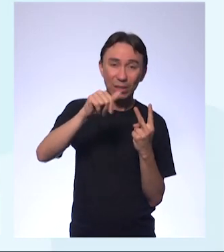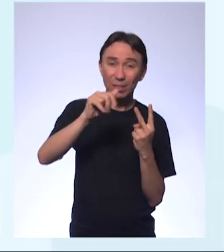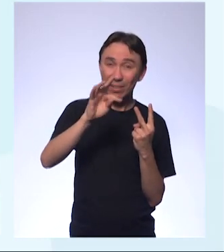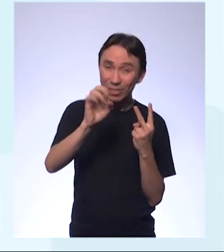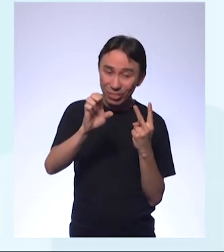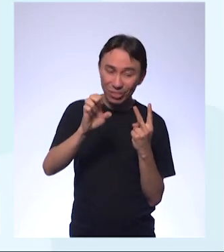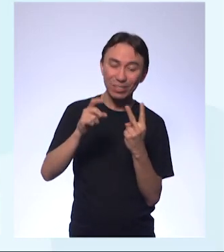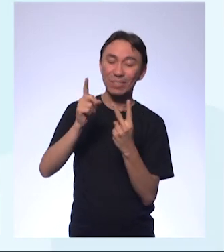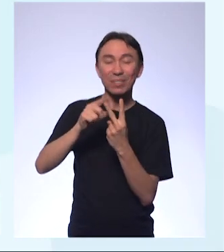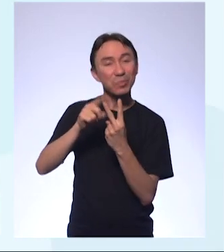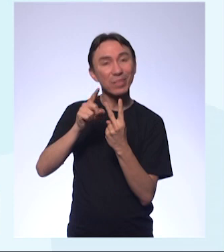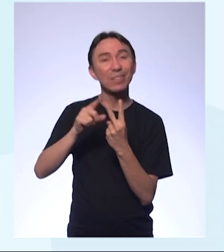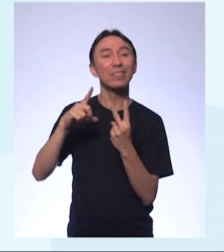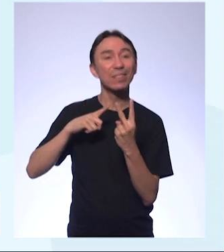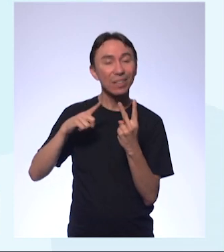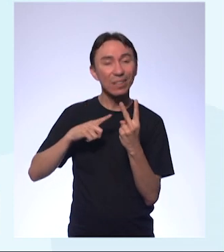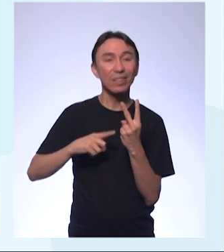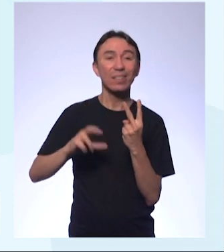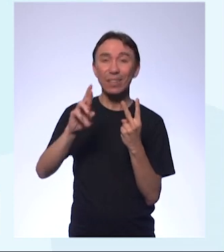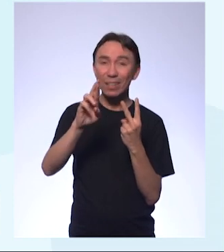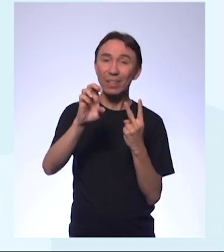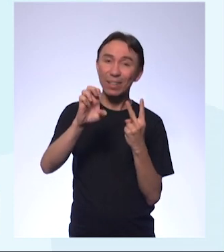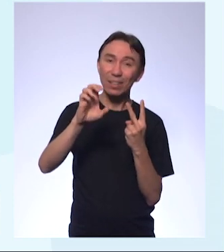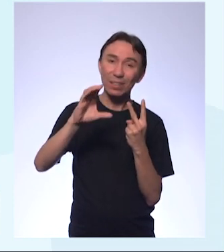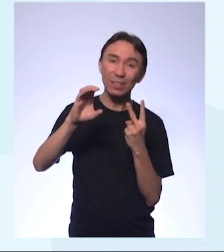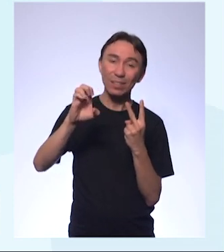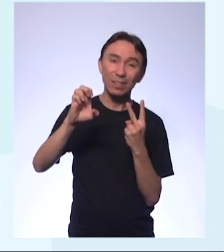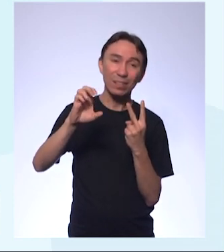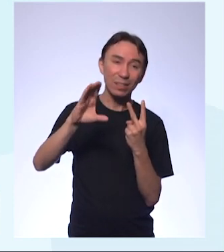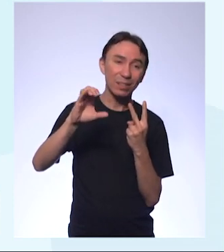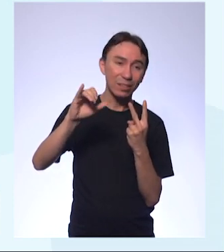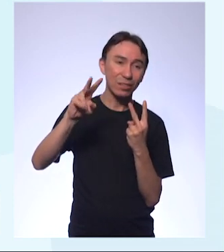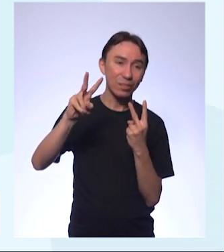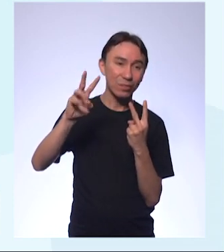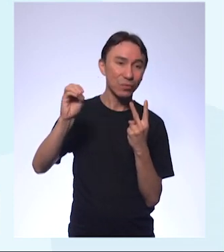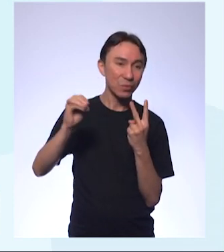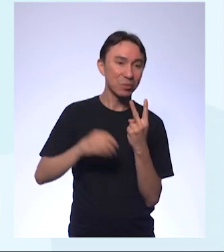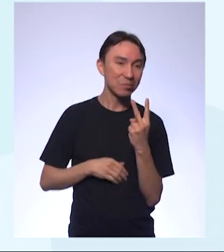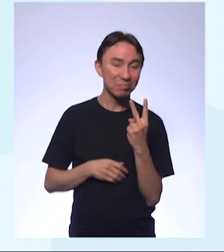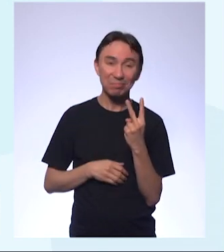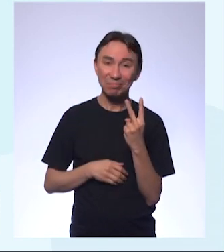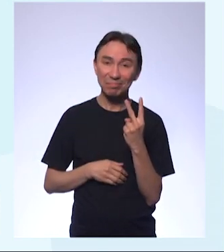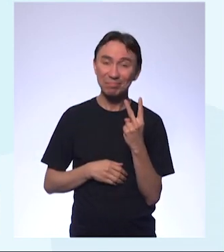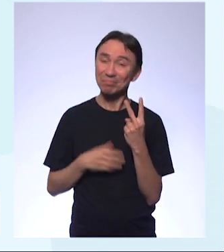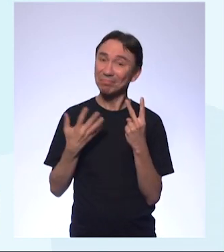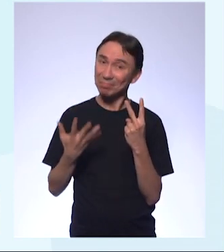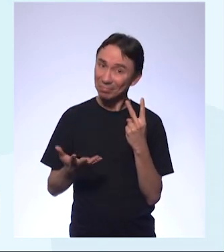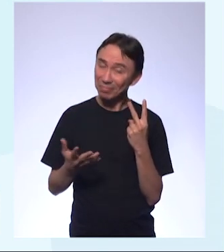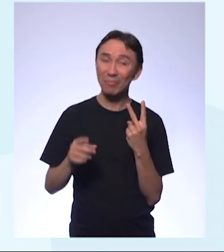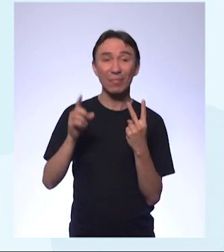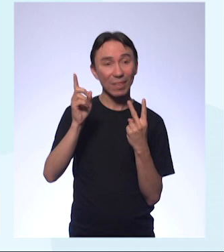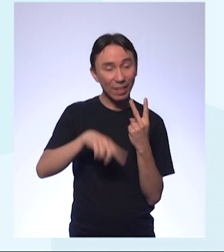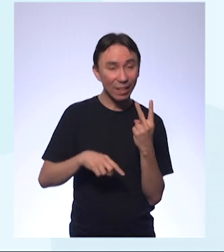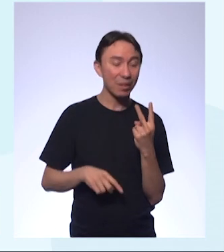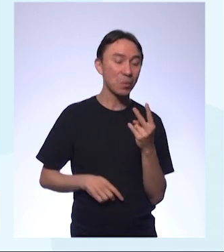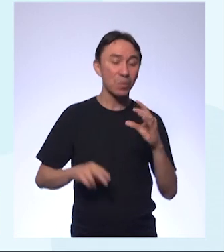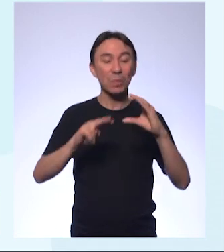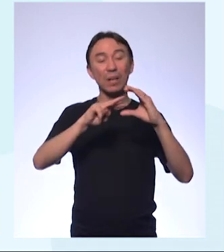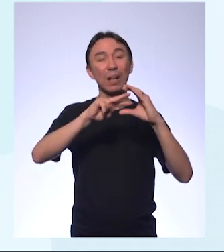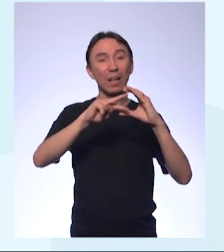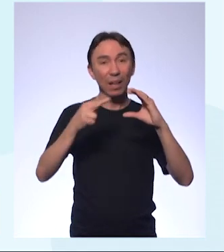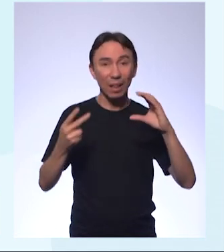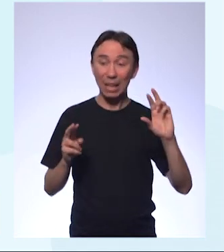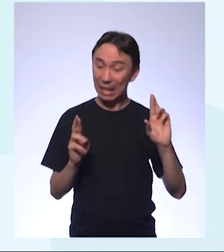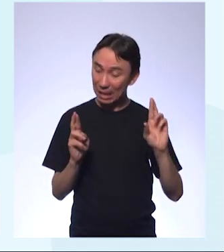ele carrega essa característica, mas ele não manifesta essa característica, né? Então, esse é o indivíduo heterozigoto. Ele